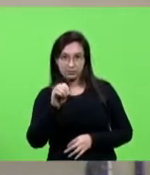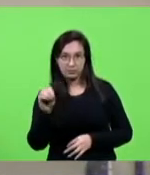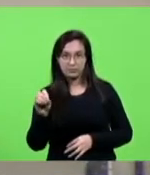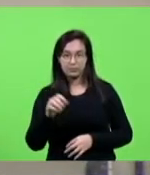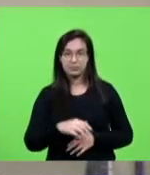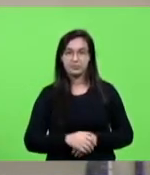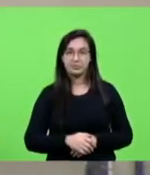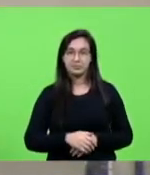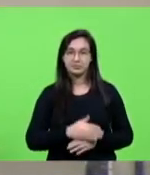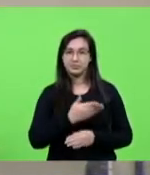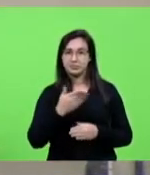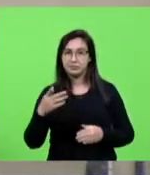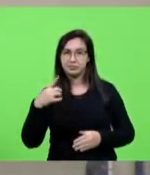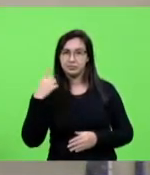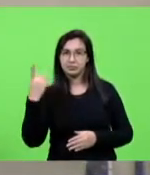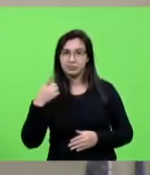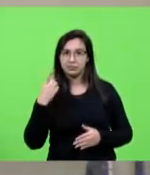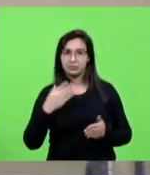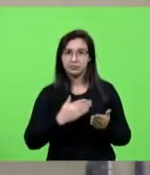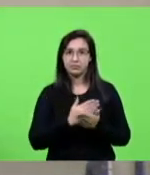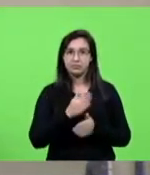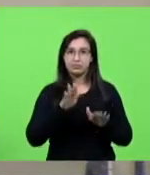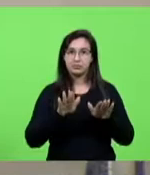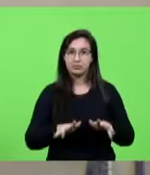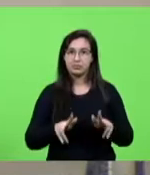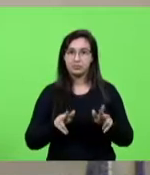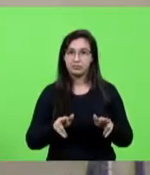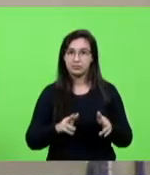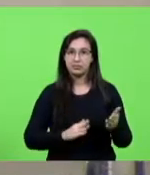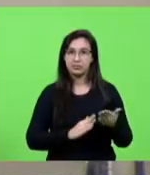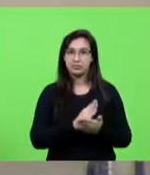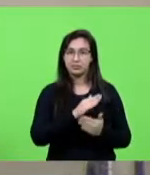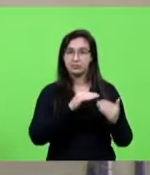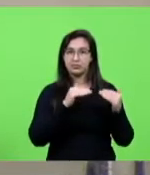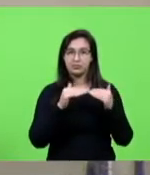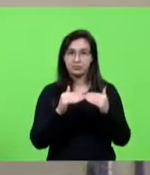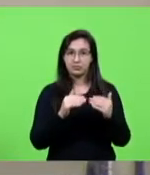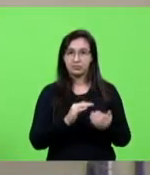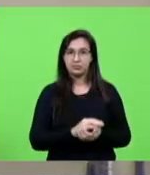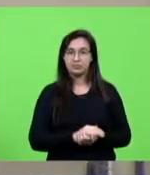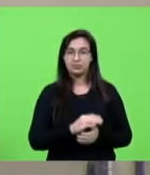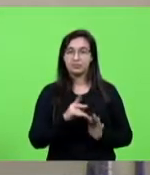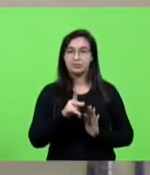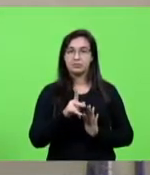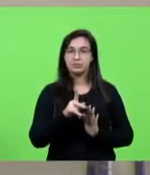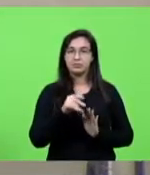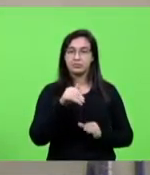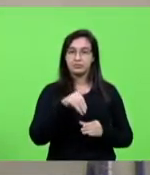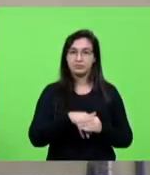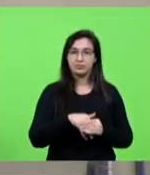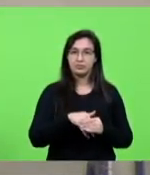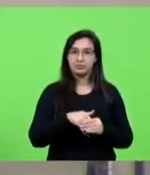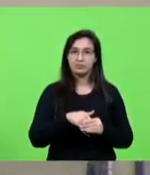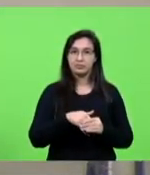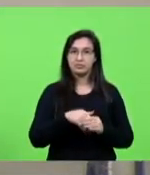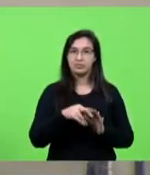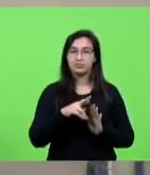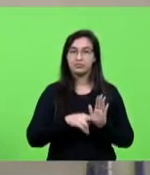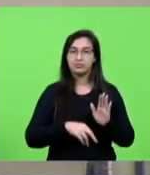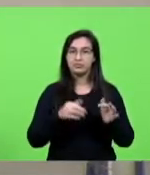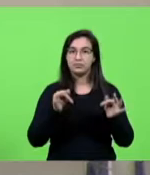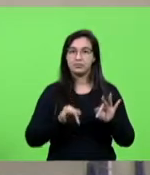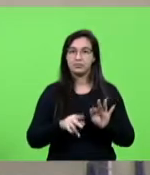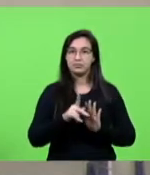Deputados que aprovam, permaneçam como se encontram. Aprovado por unanimidade. Votação da redação final do projeto de lei